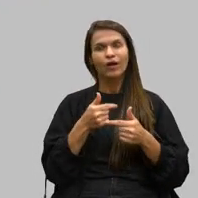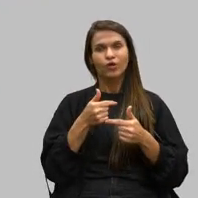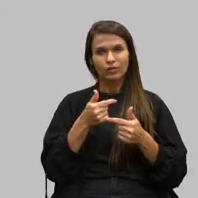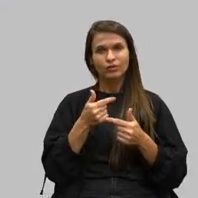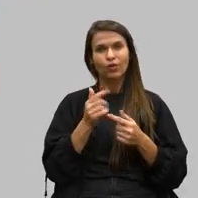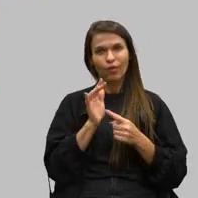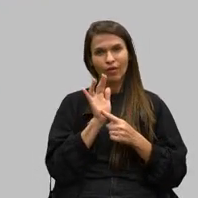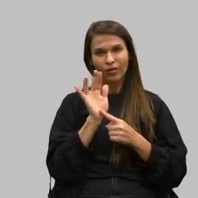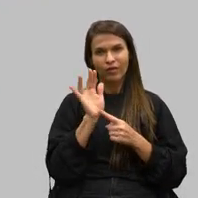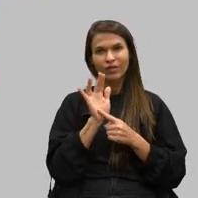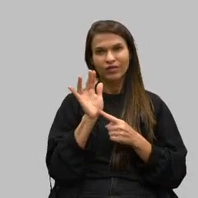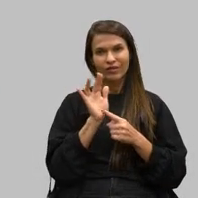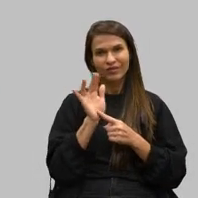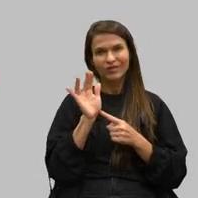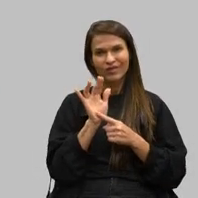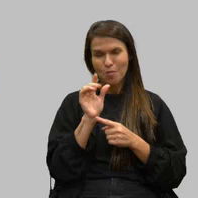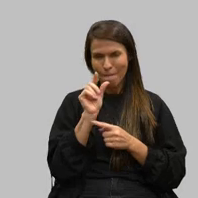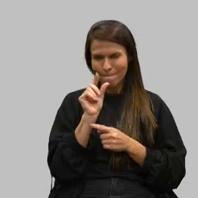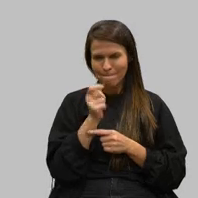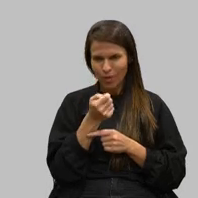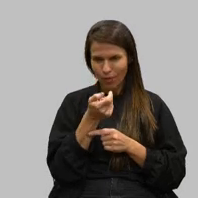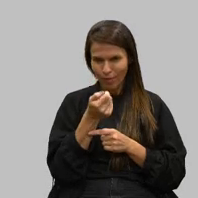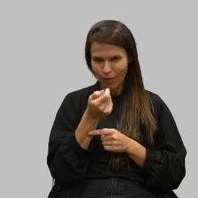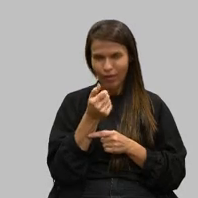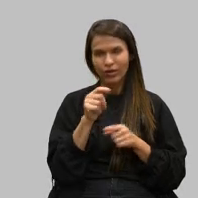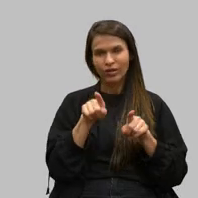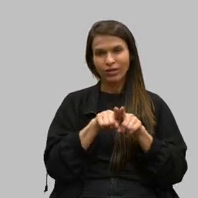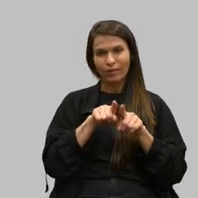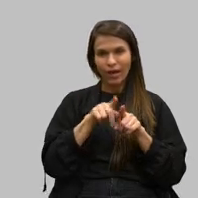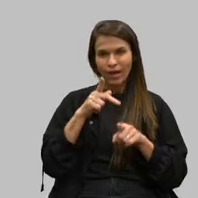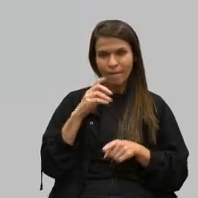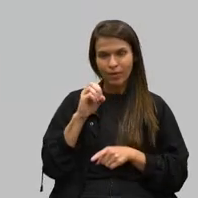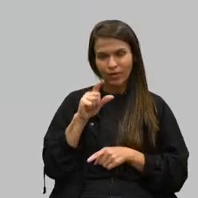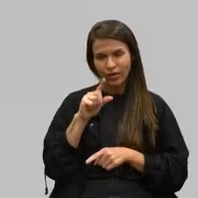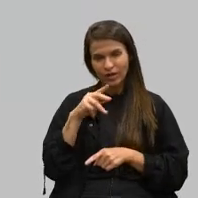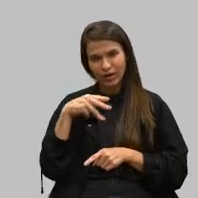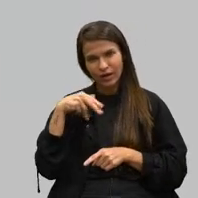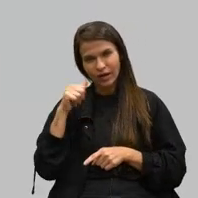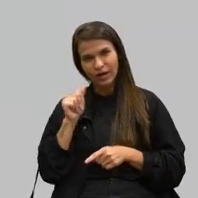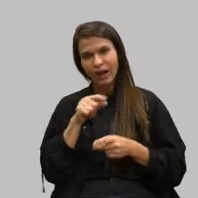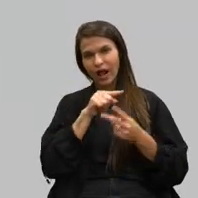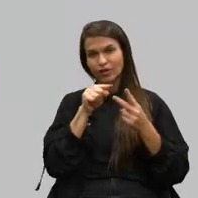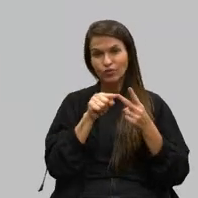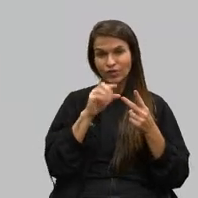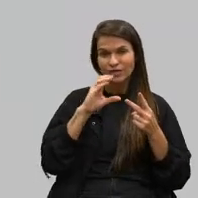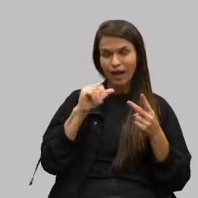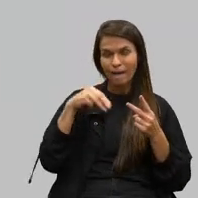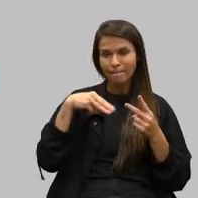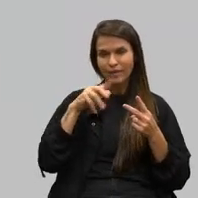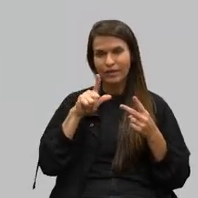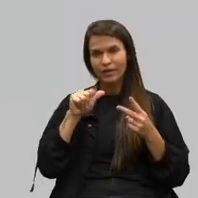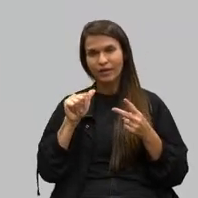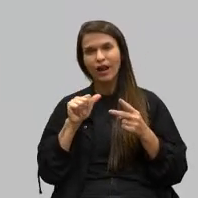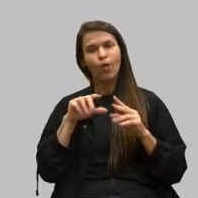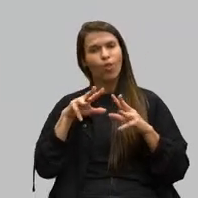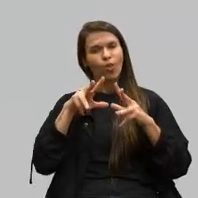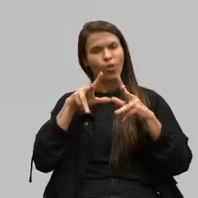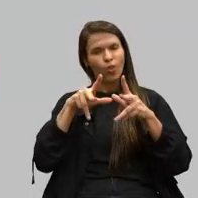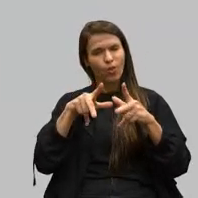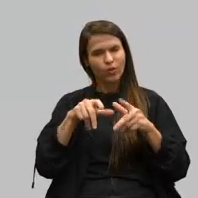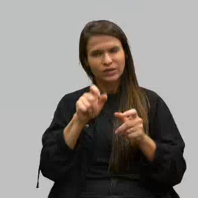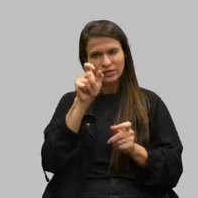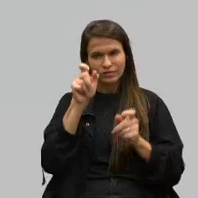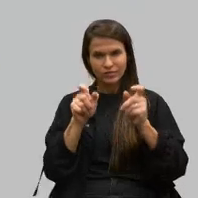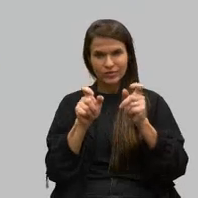a demanda dele está pequena, não é, Luiz? A Poliana, a Camila, as duas Camilas, ao pessoal todos lá, e aí,